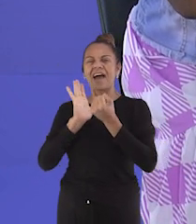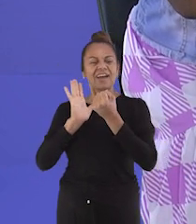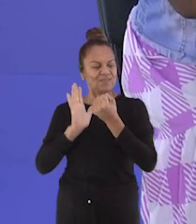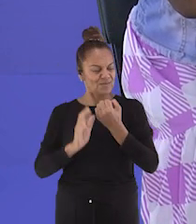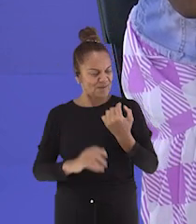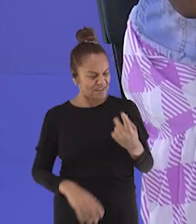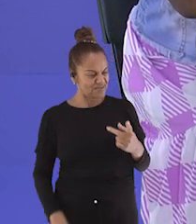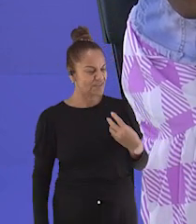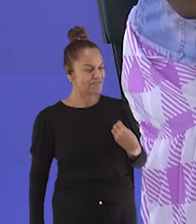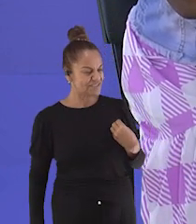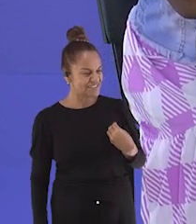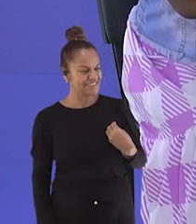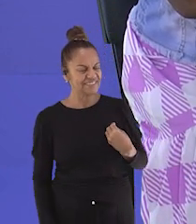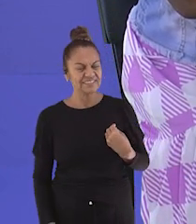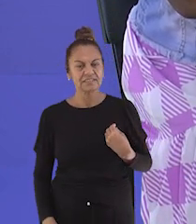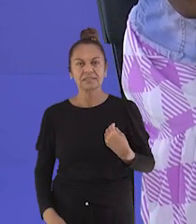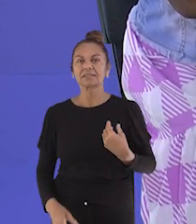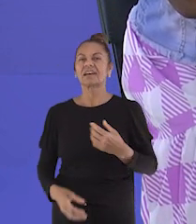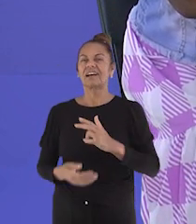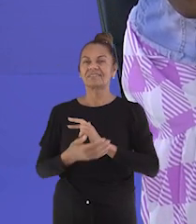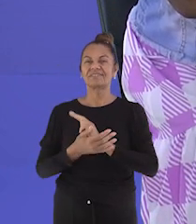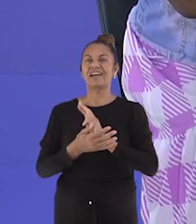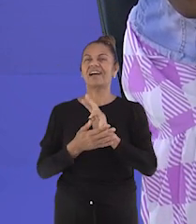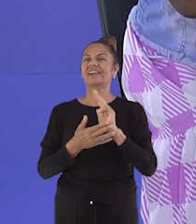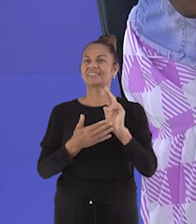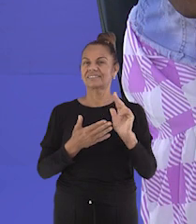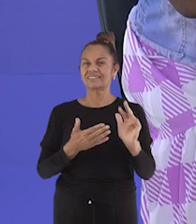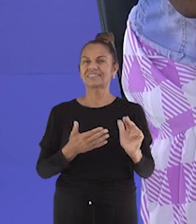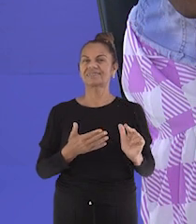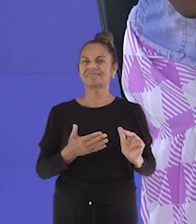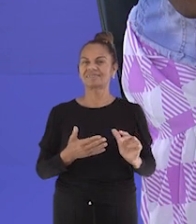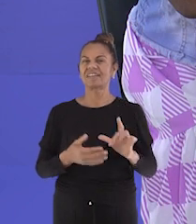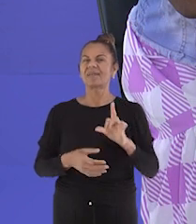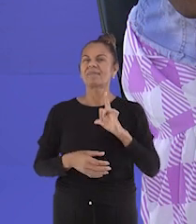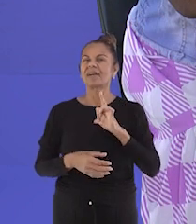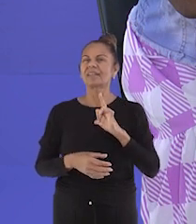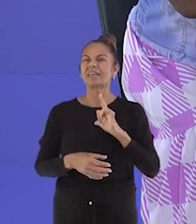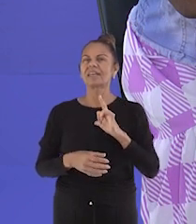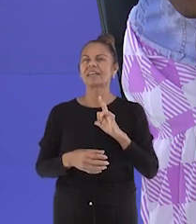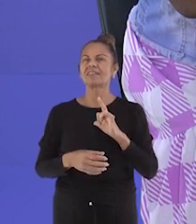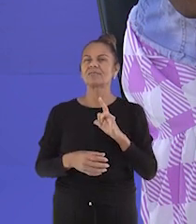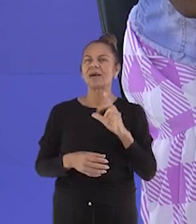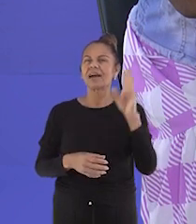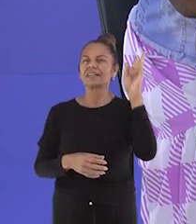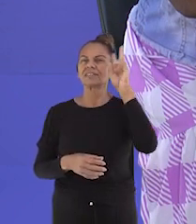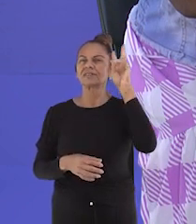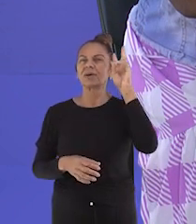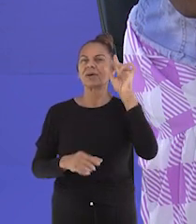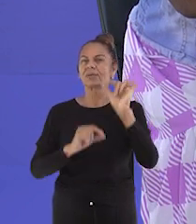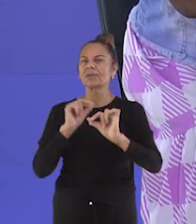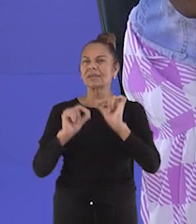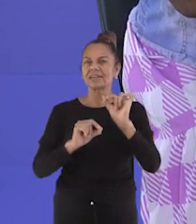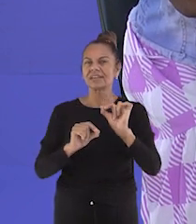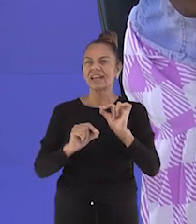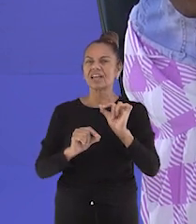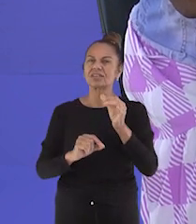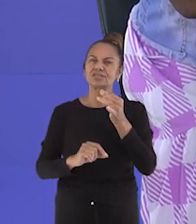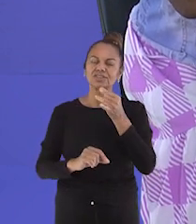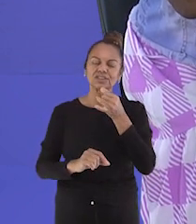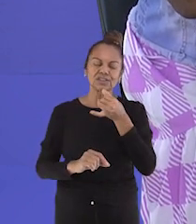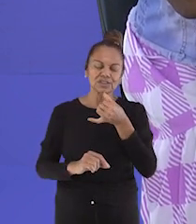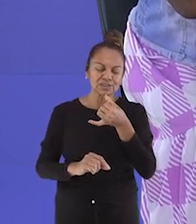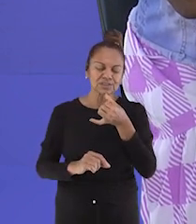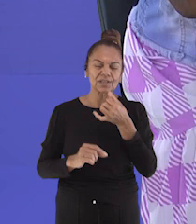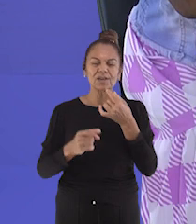Muitas. Mas assim, uma que me deixou mais triste e assim, envolvida foi com